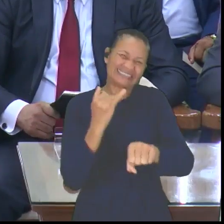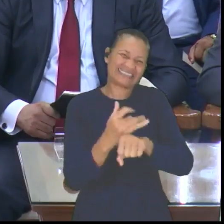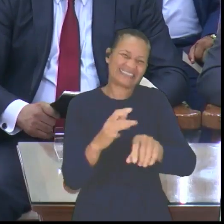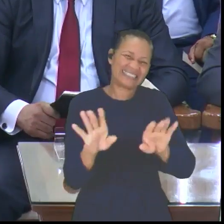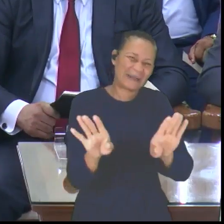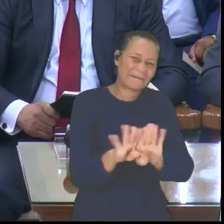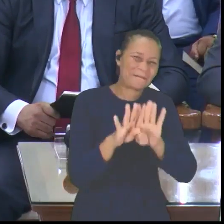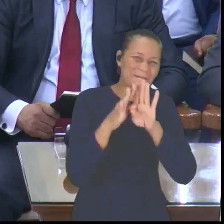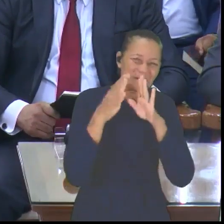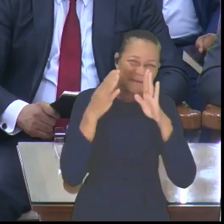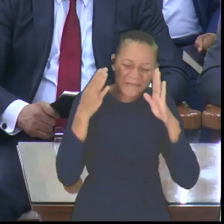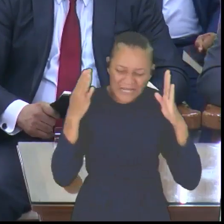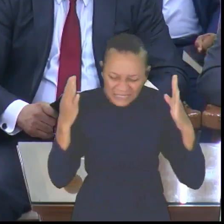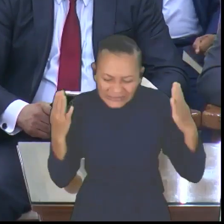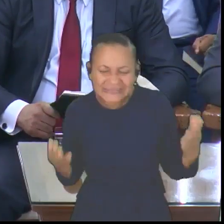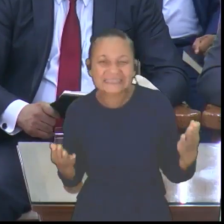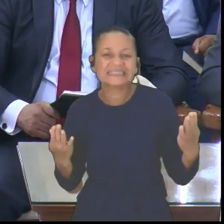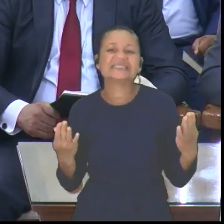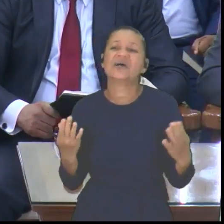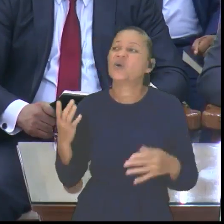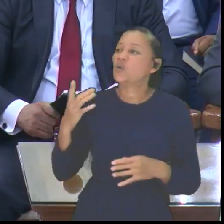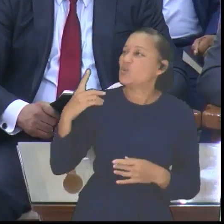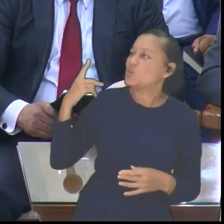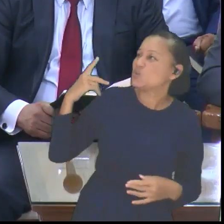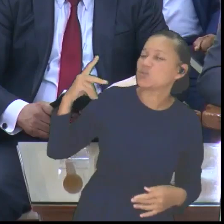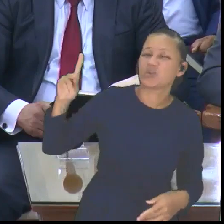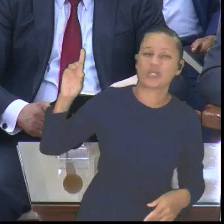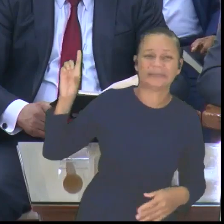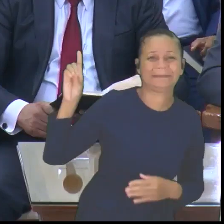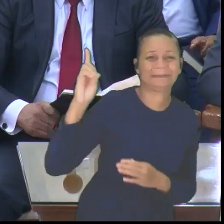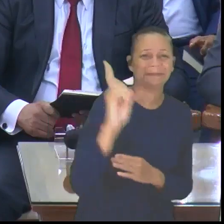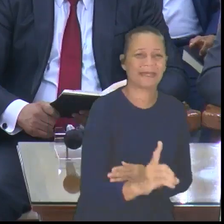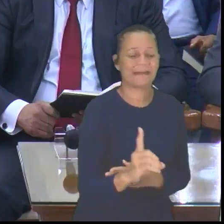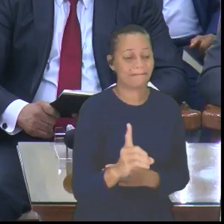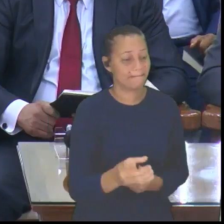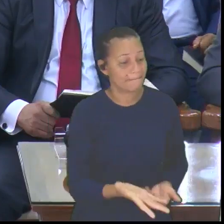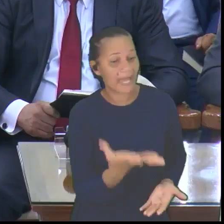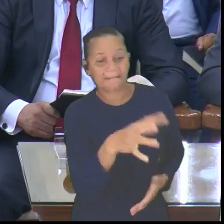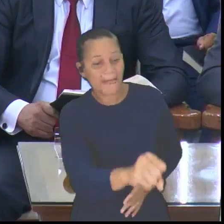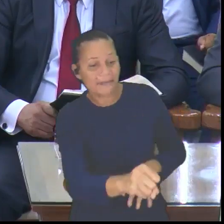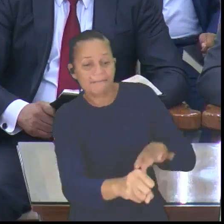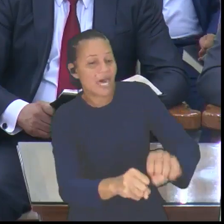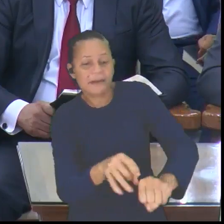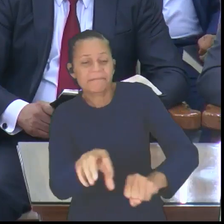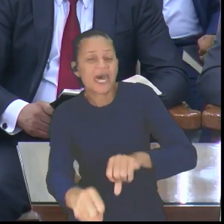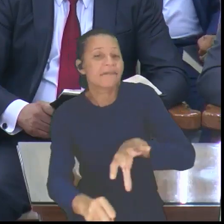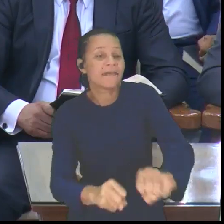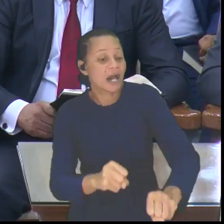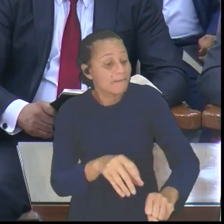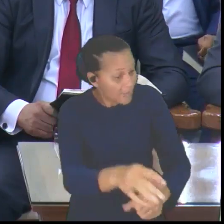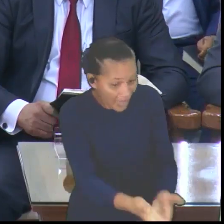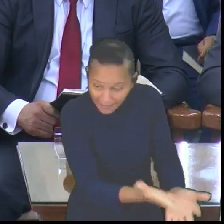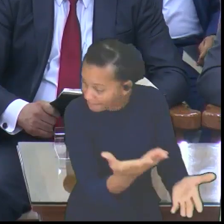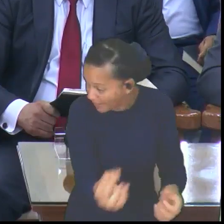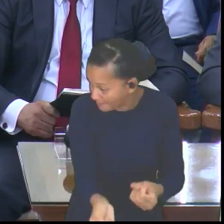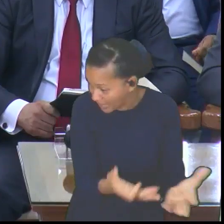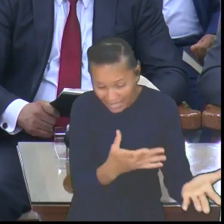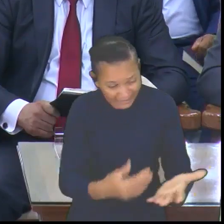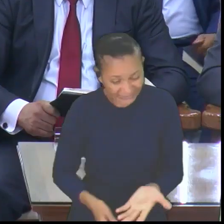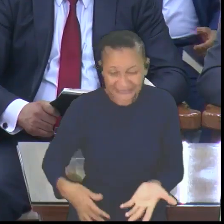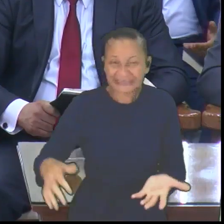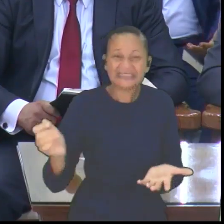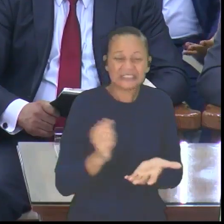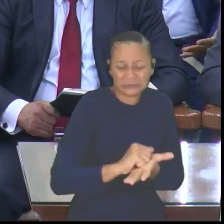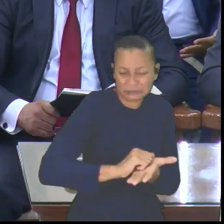abrir, porque na tua frente vai o teu Deus. Aí Jeová vai dizer, pega o quê? Pega o quê? Pega o quê? Tesouros das